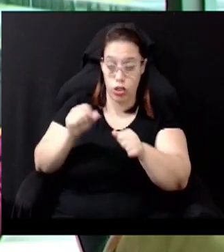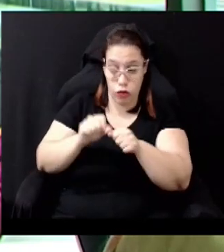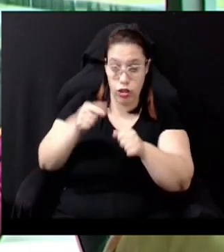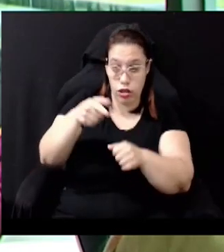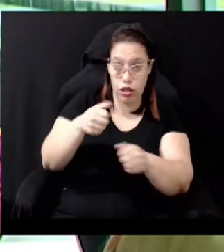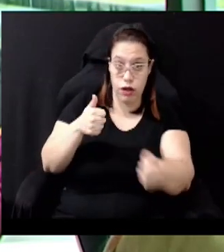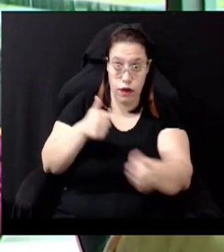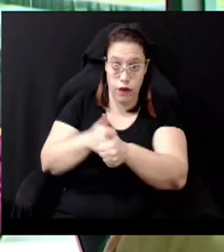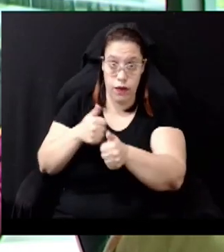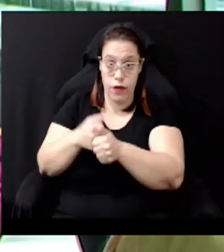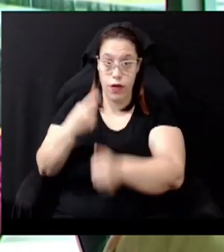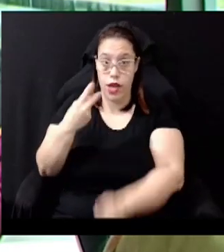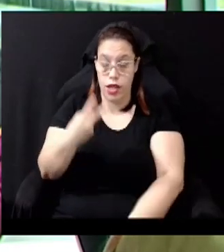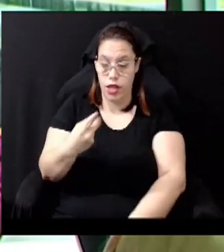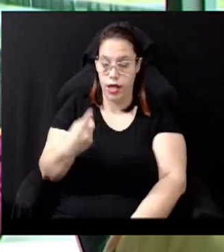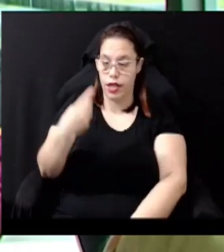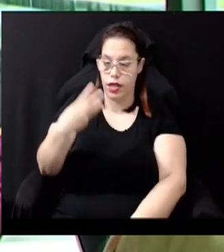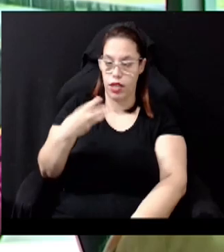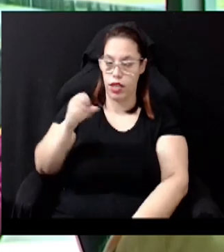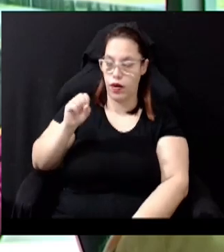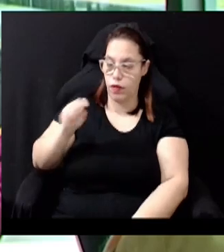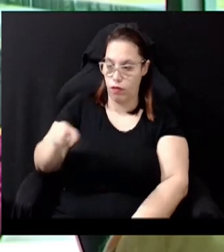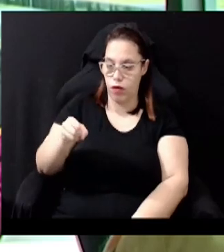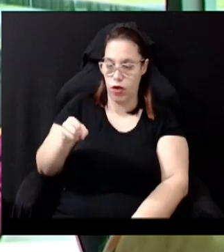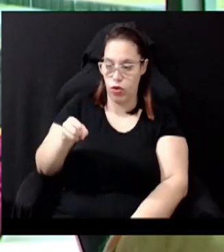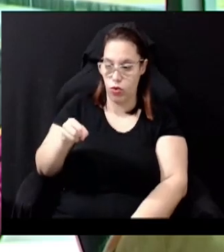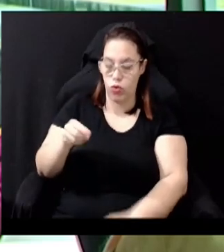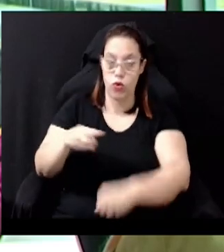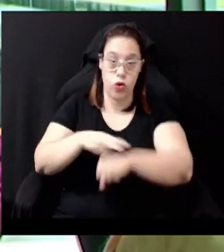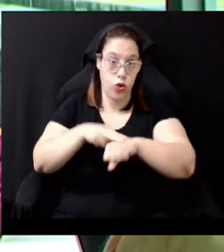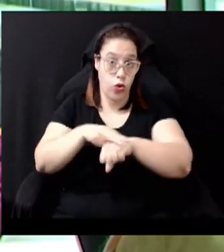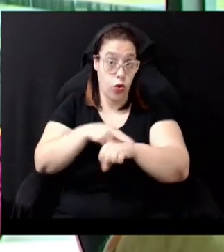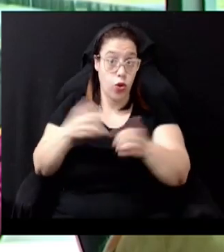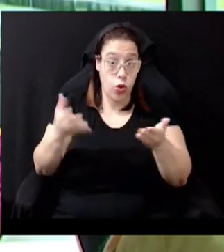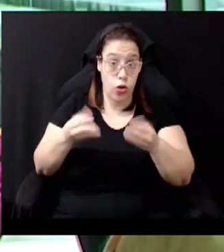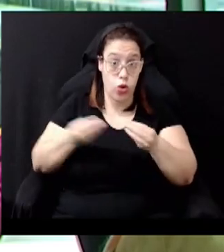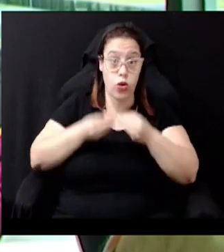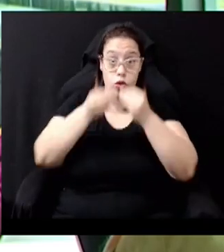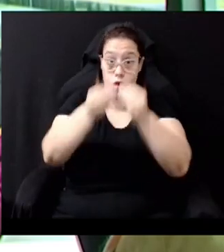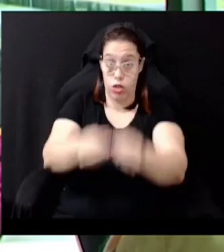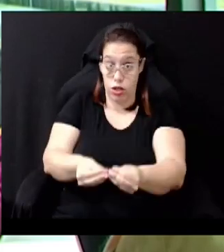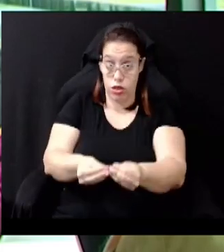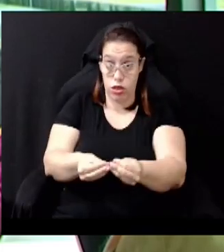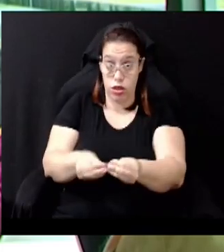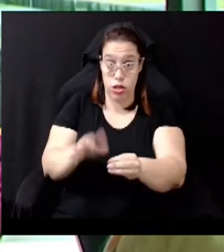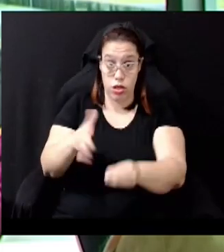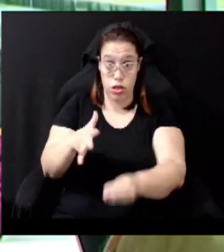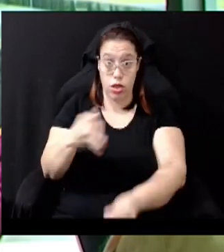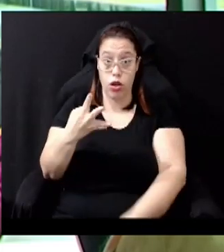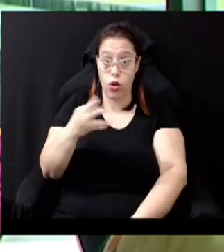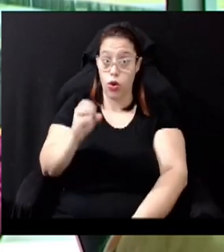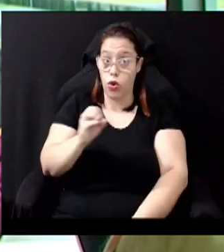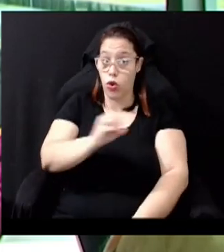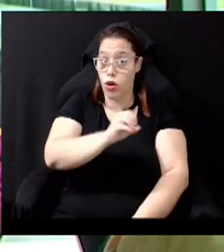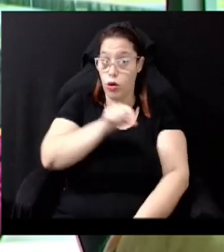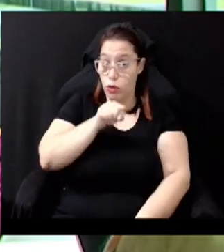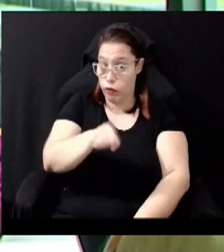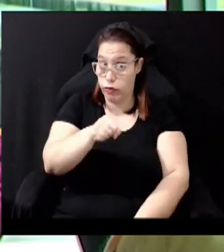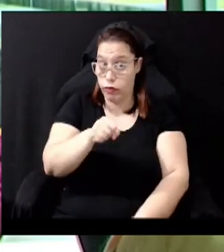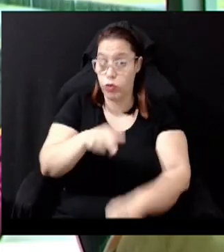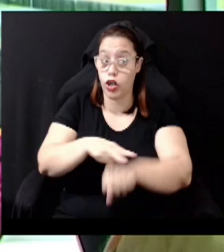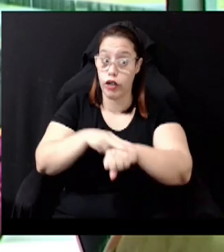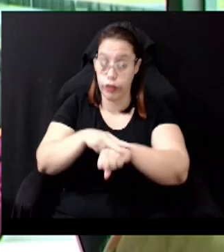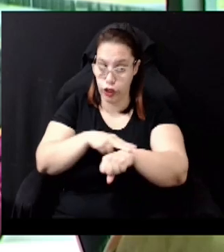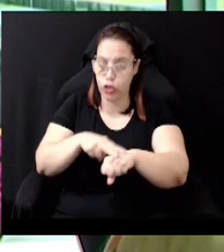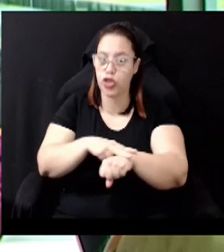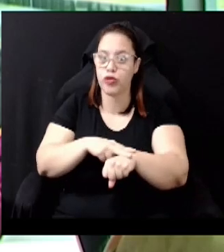130 mil metros quadrados de áreas verdes. Hoje, com a entrega do empreendimento, nós estamos chegando em quase 400 mil metros quadrados de área verde. Então,